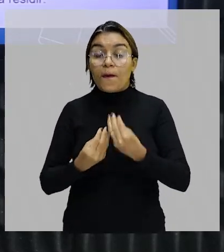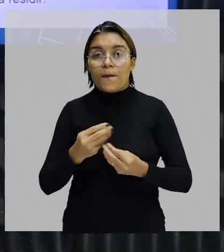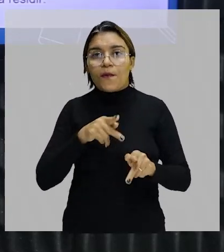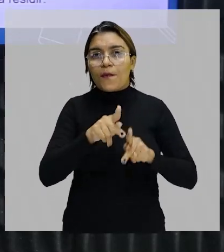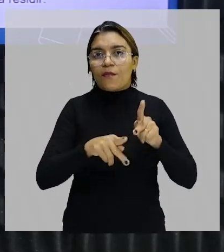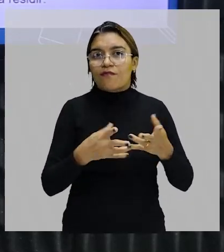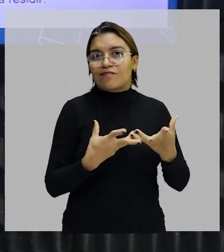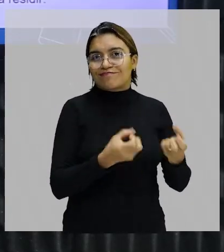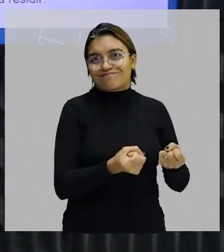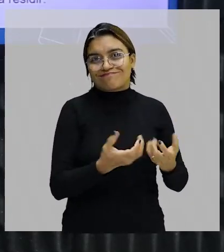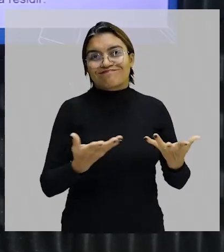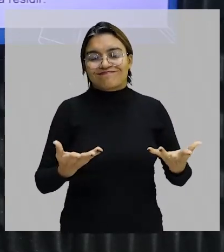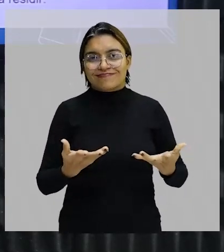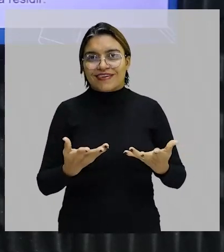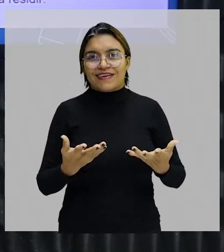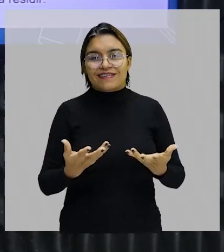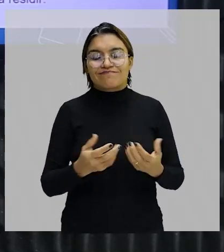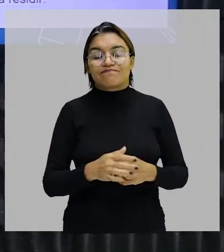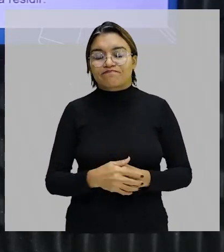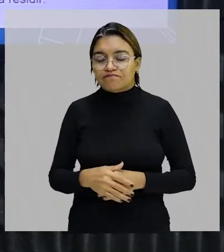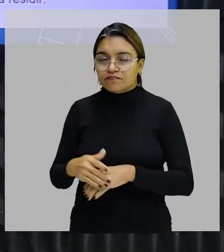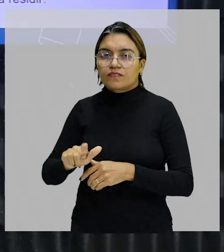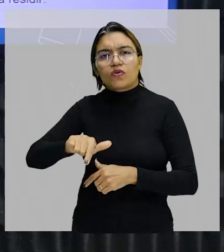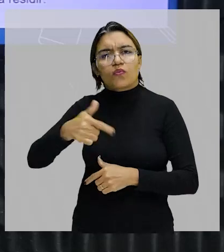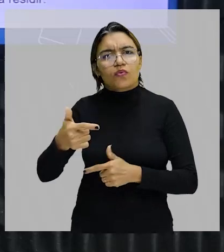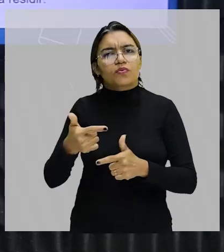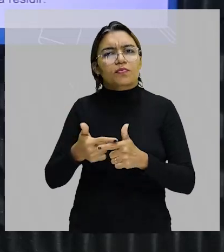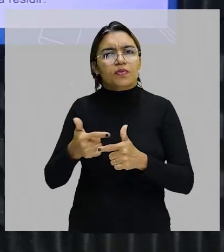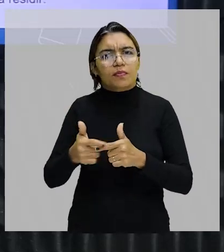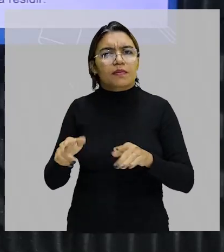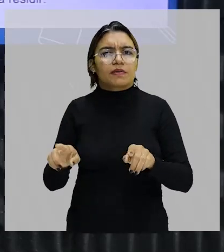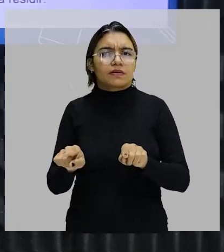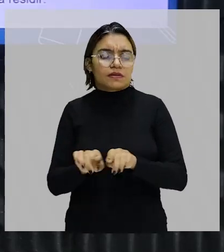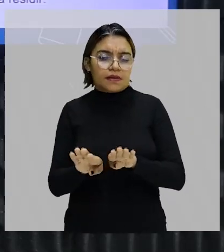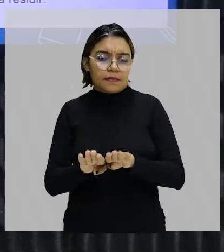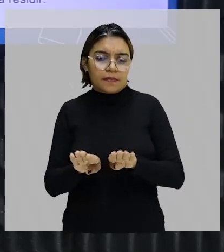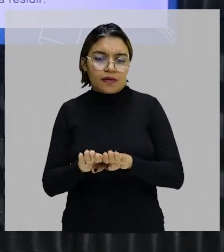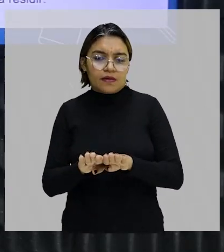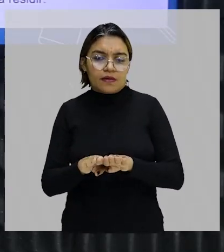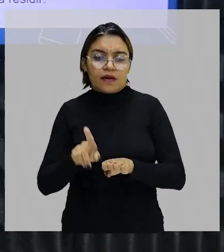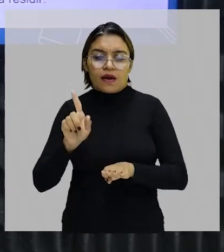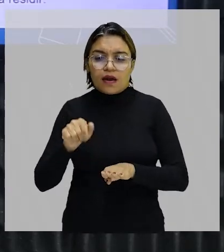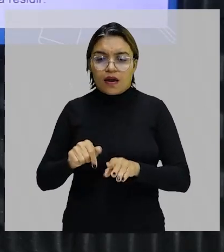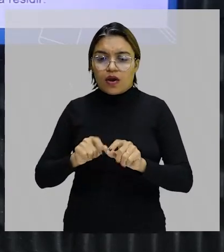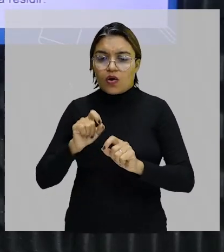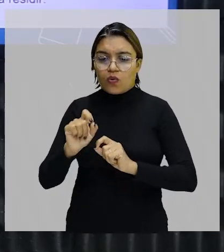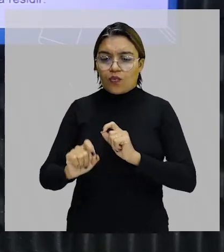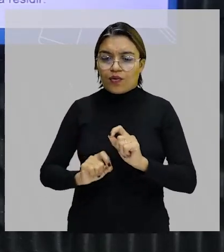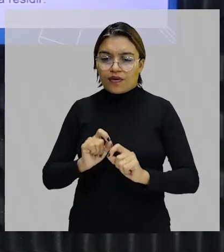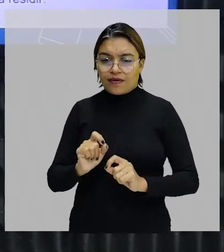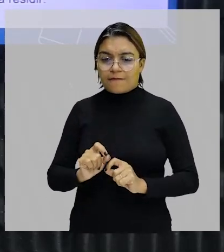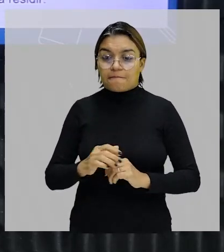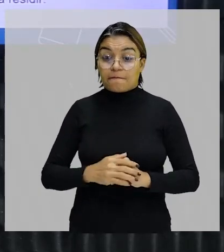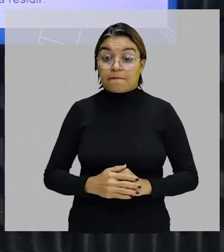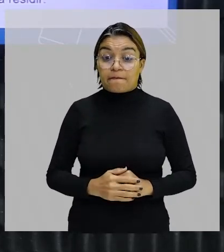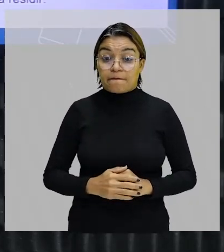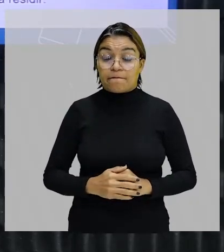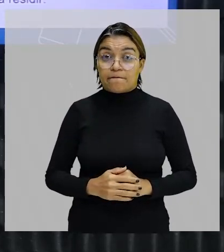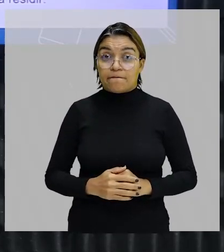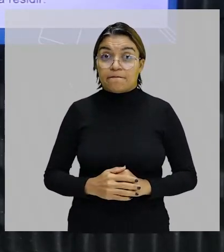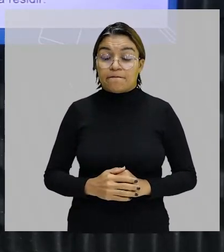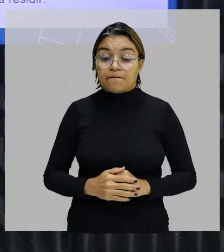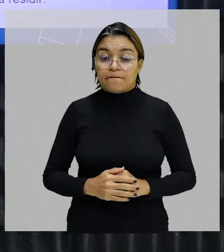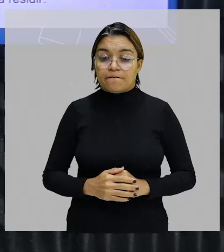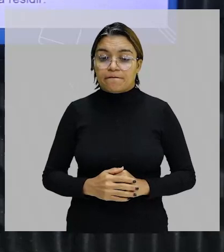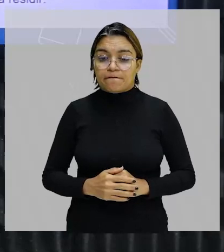populacional. Beleza? Um outro problema atrelado à favelização é o déficit habitacional. O que é isso, Marcos? É justamente pessoas